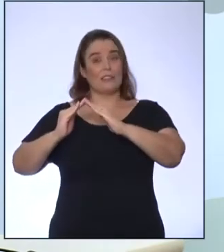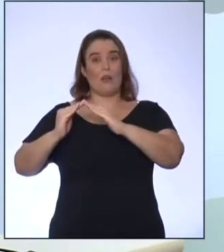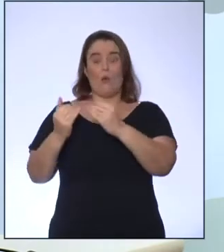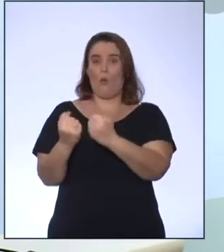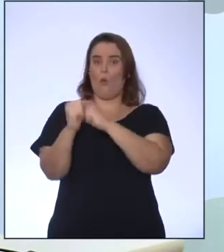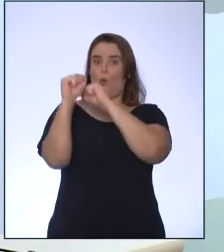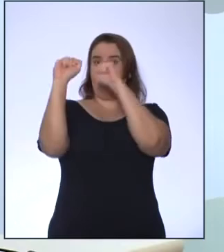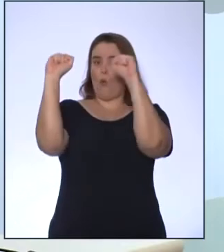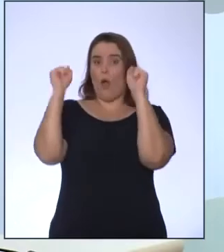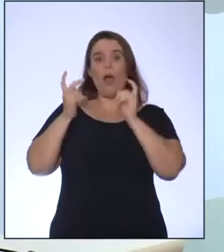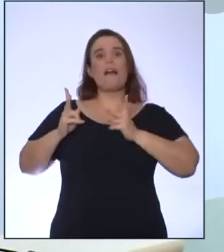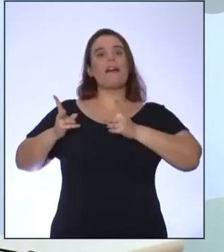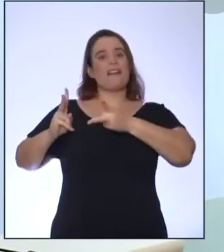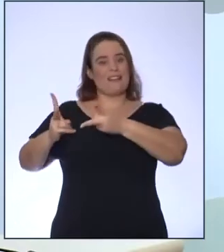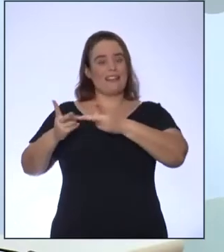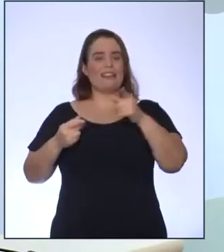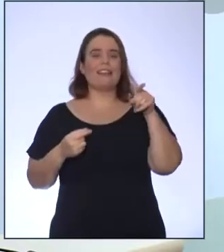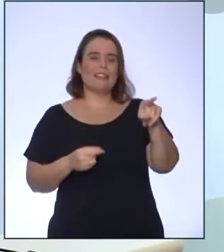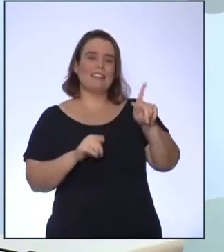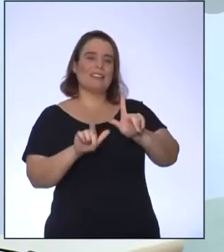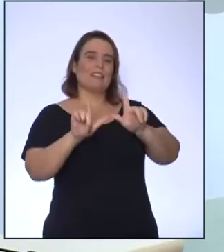que obviamente na imagem de